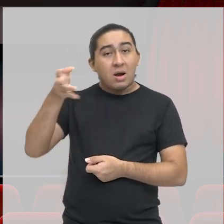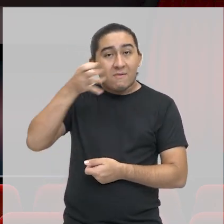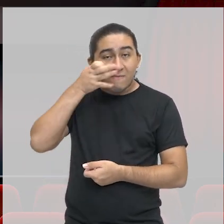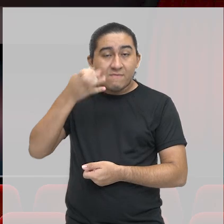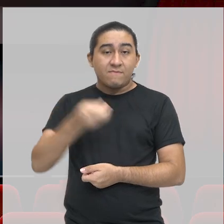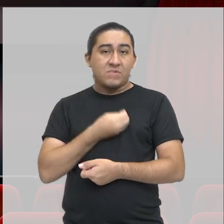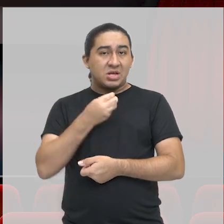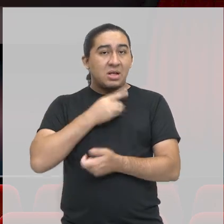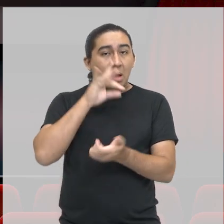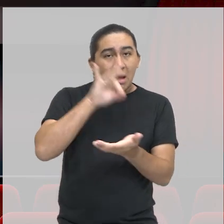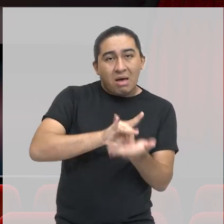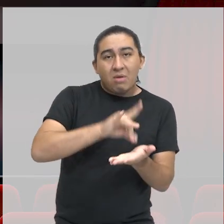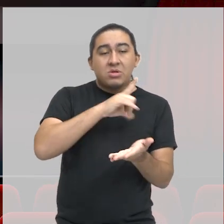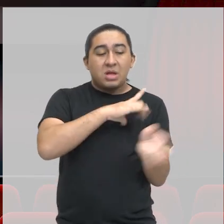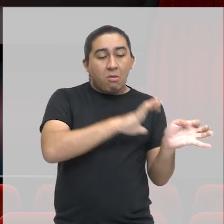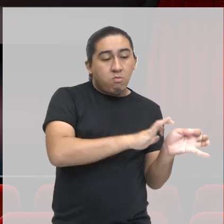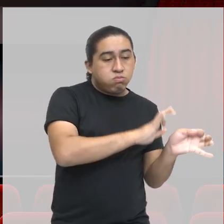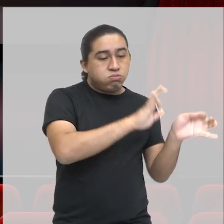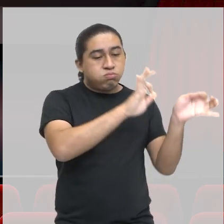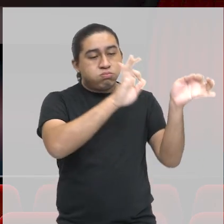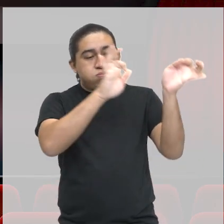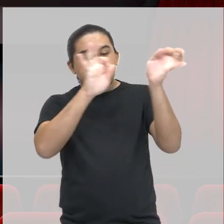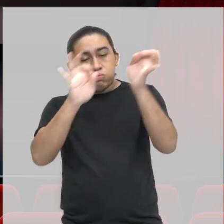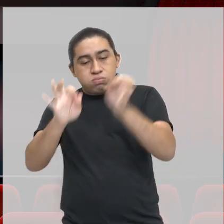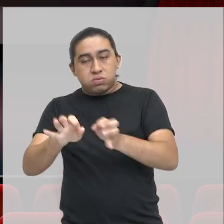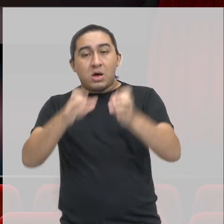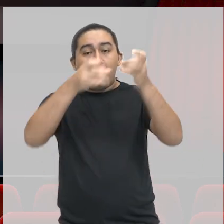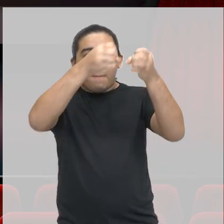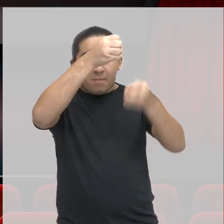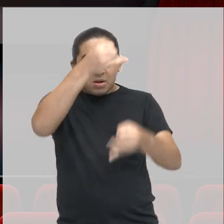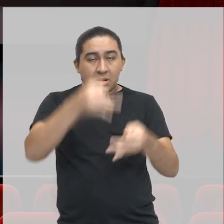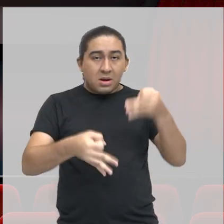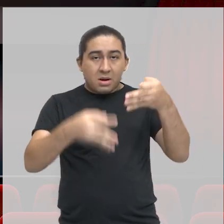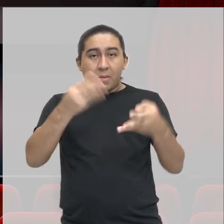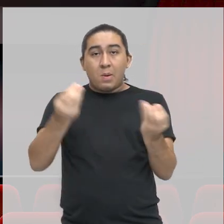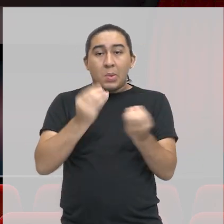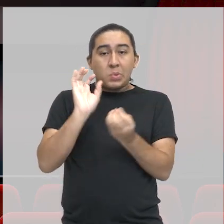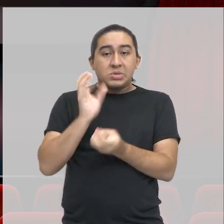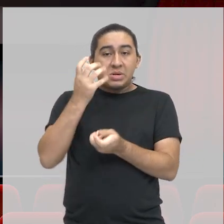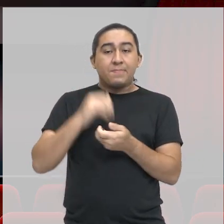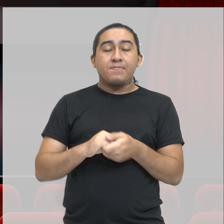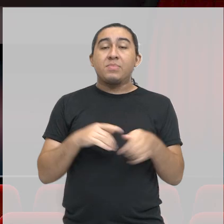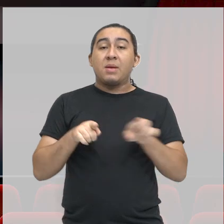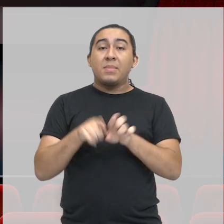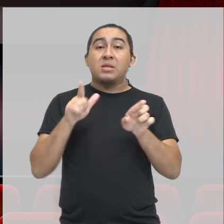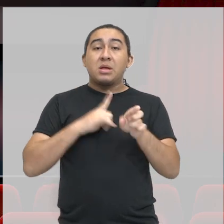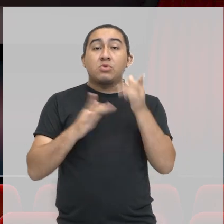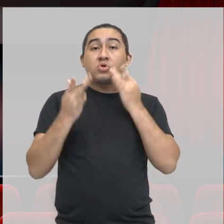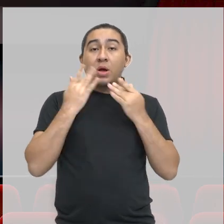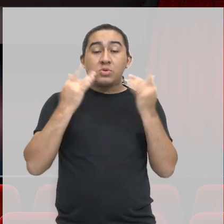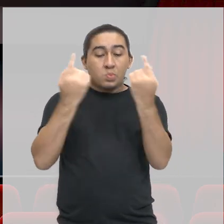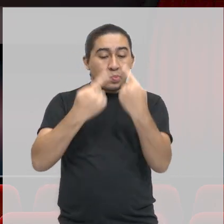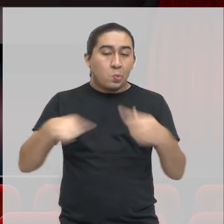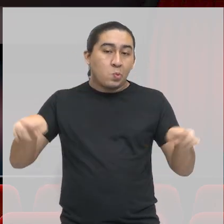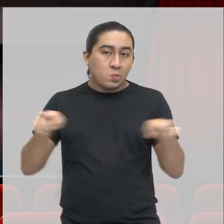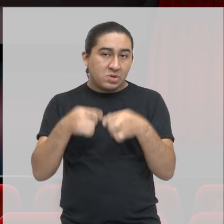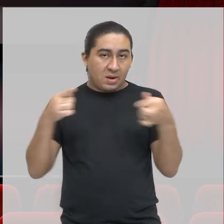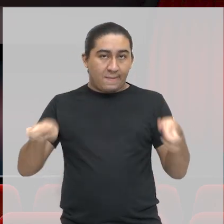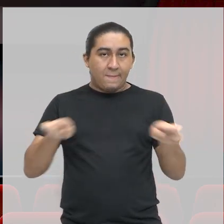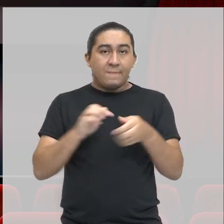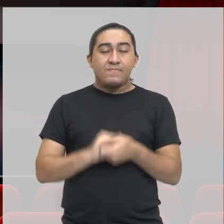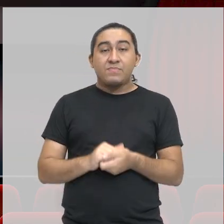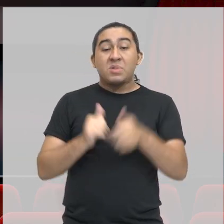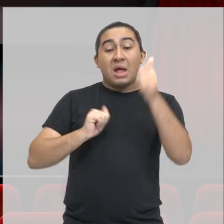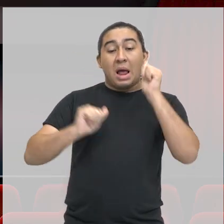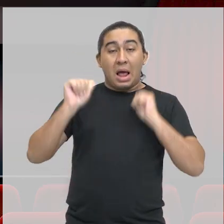alguma personalidade, algum fato. Tem um teatro musical, em que os atores, além